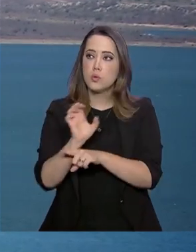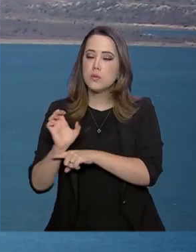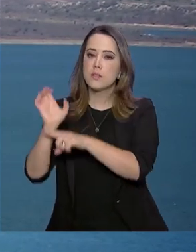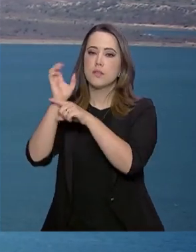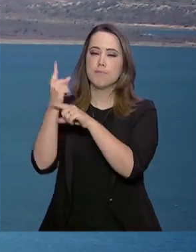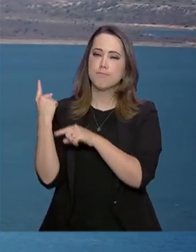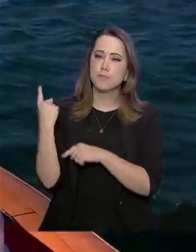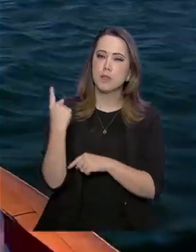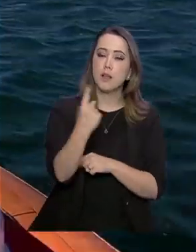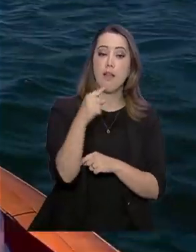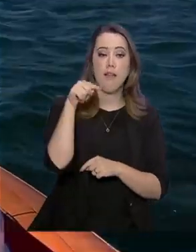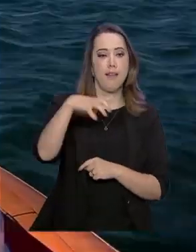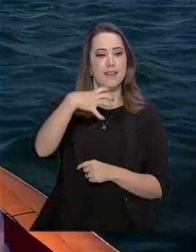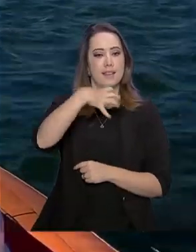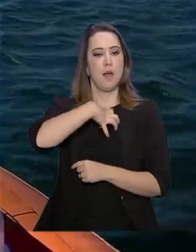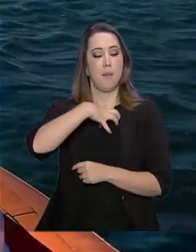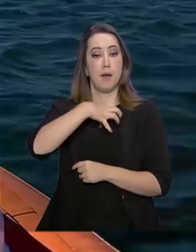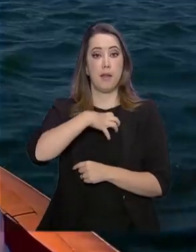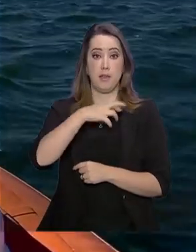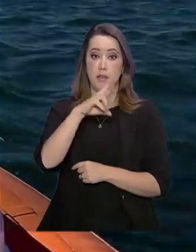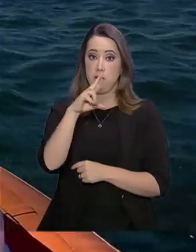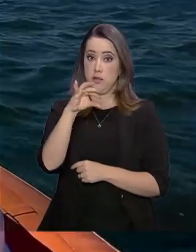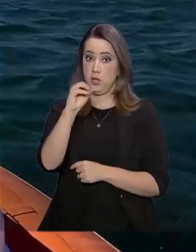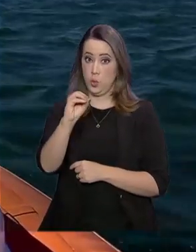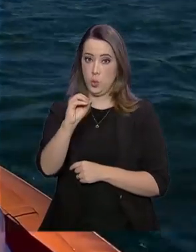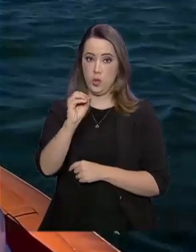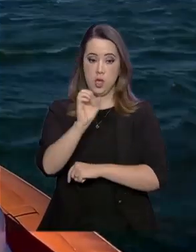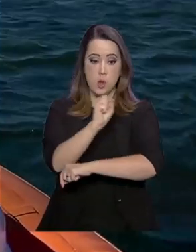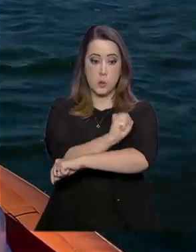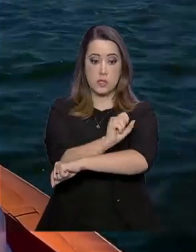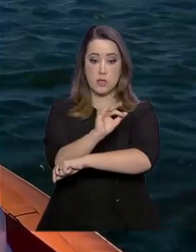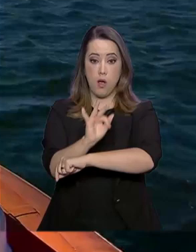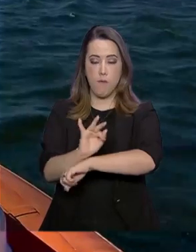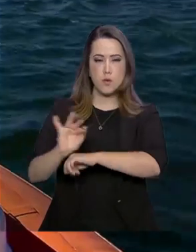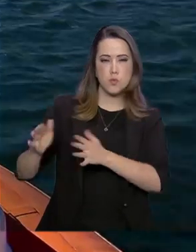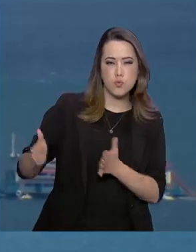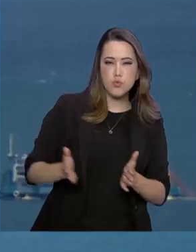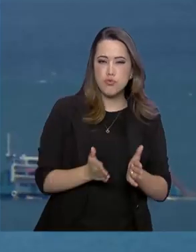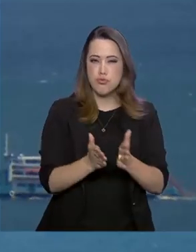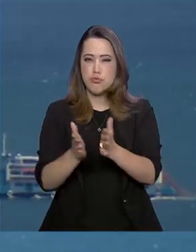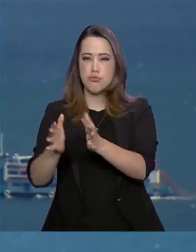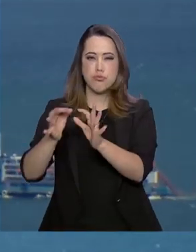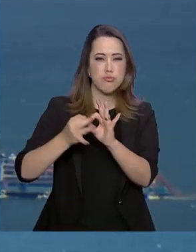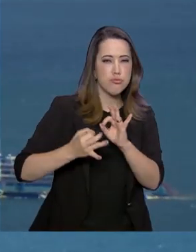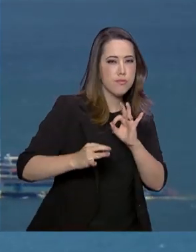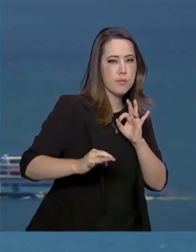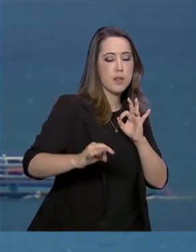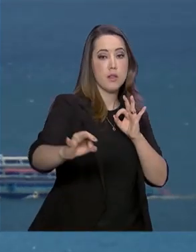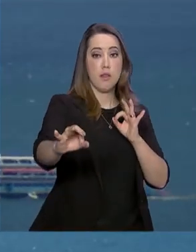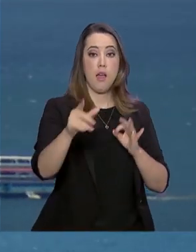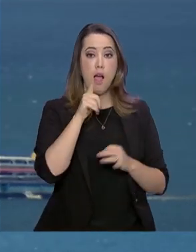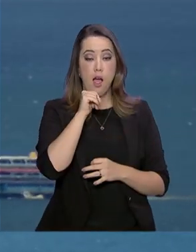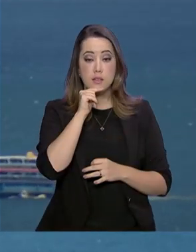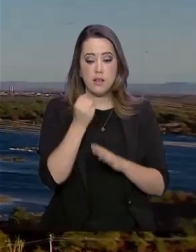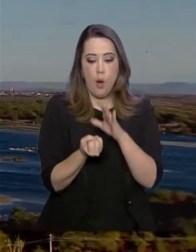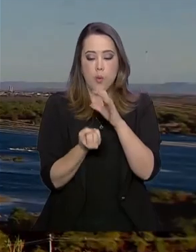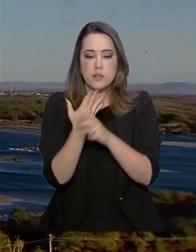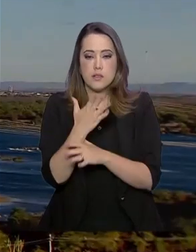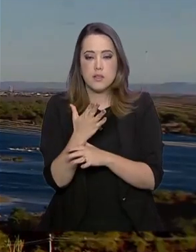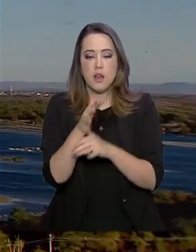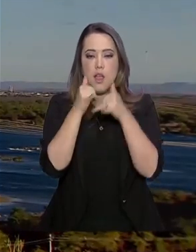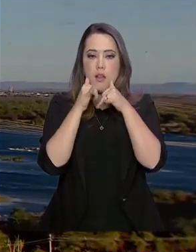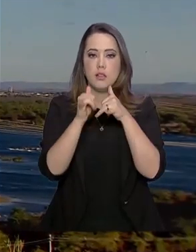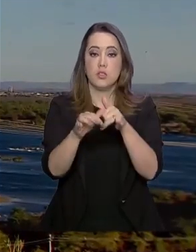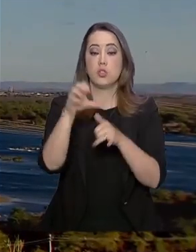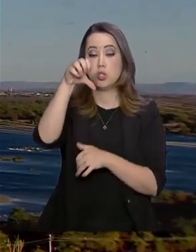onde passa, é na Bahia que o Rio São Francisco percorre o maior trecho. As águas do Velho Chico geram energia em